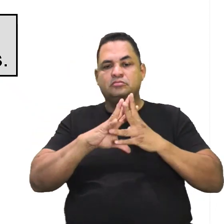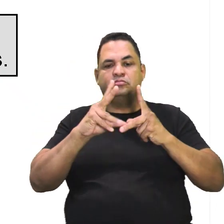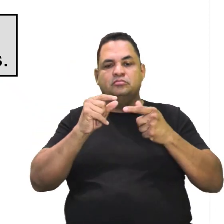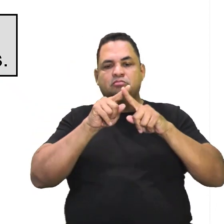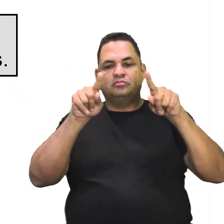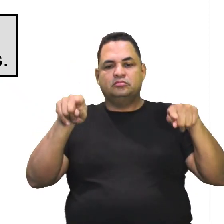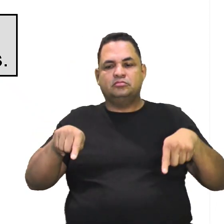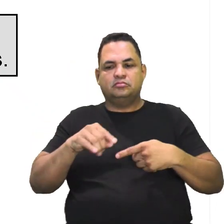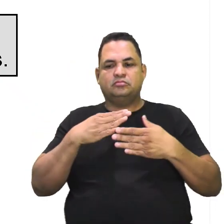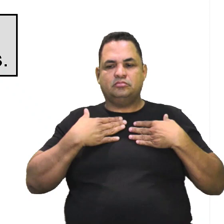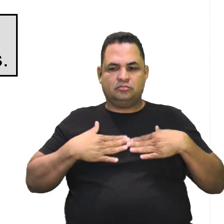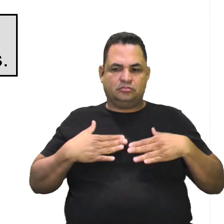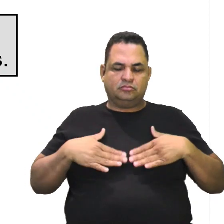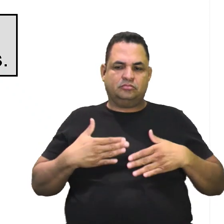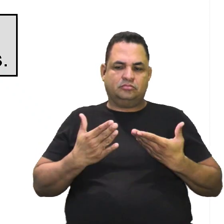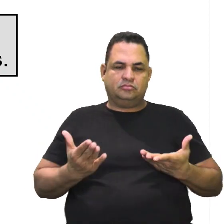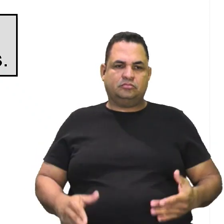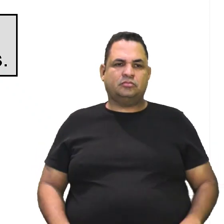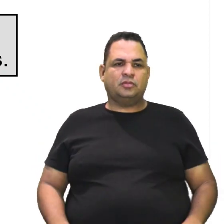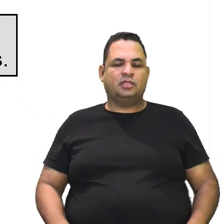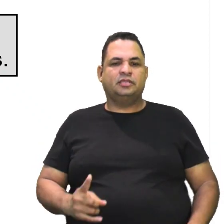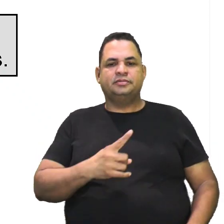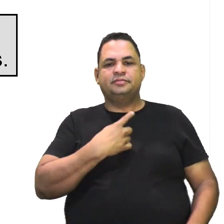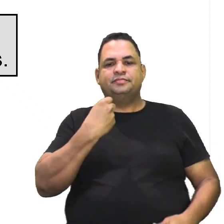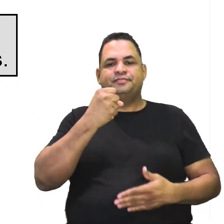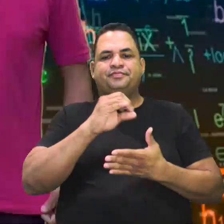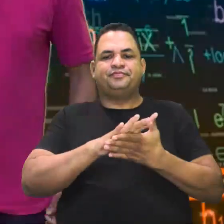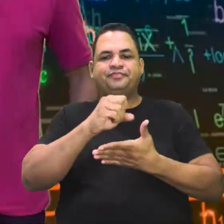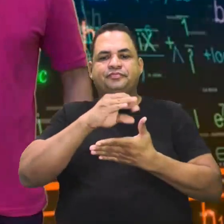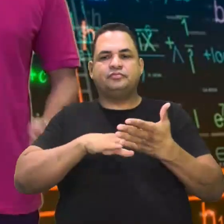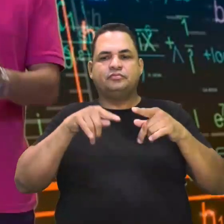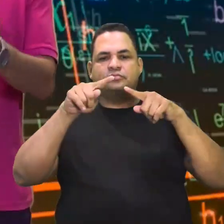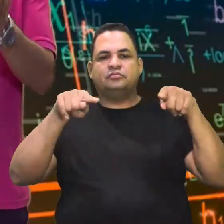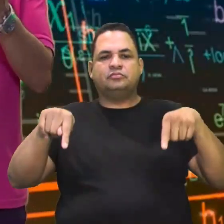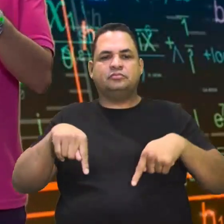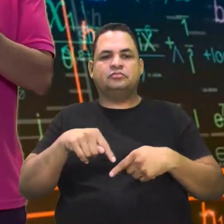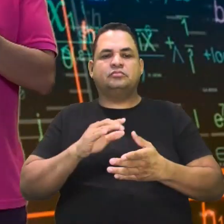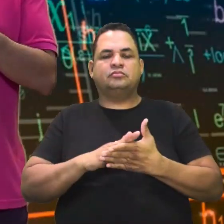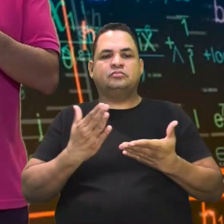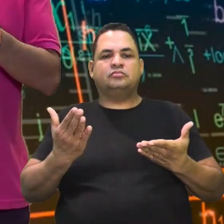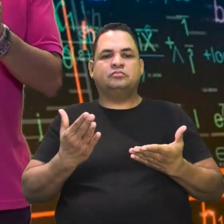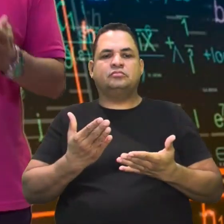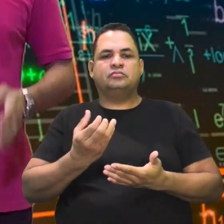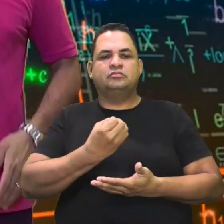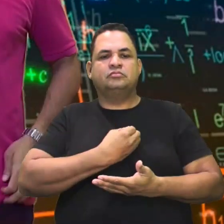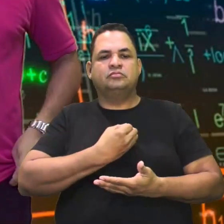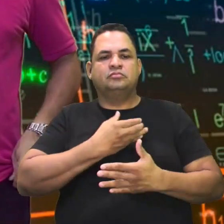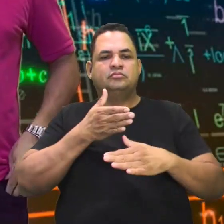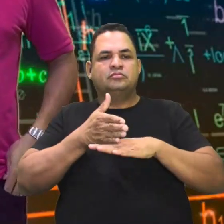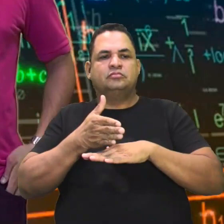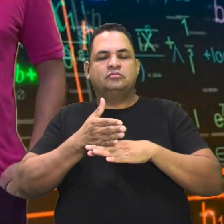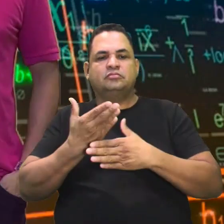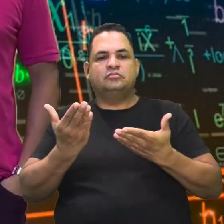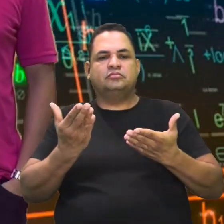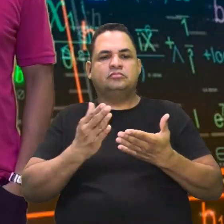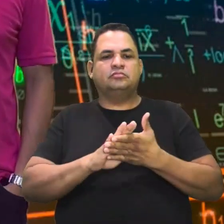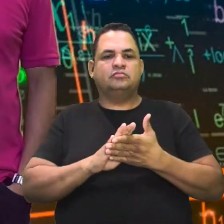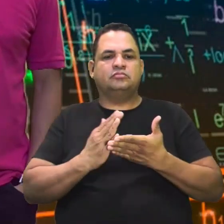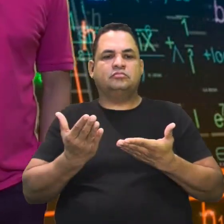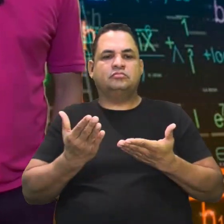mais tranquilo. E claro, né, que nas atividades de sala a gente colocou algo com valores acessíveis também, para não